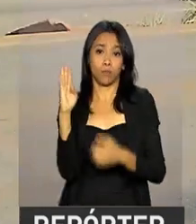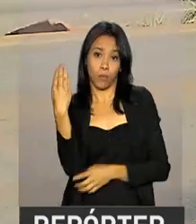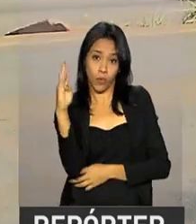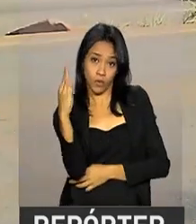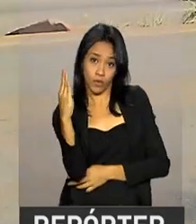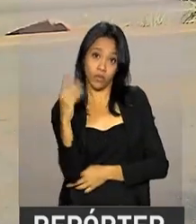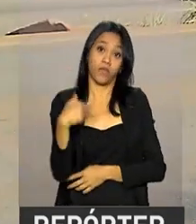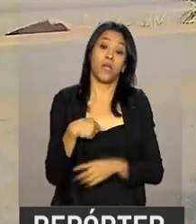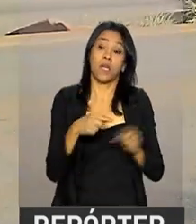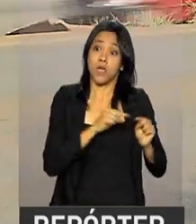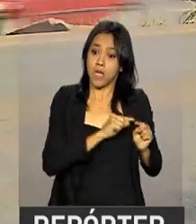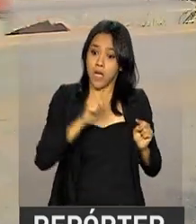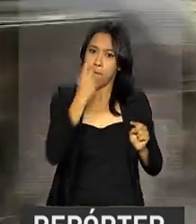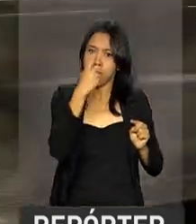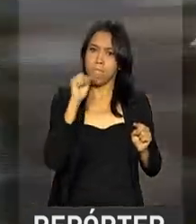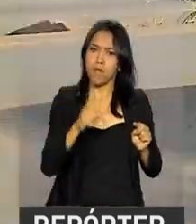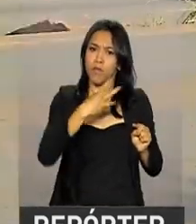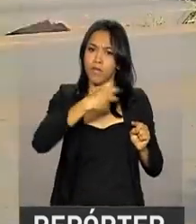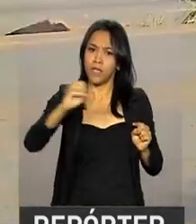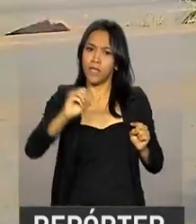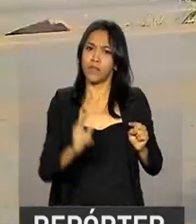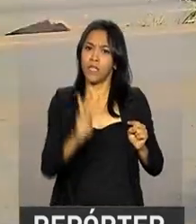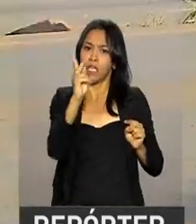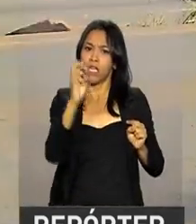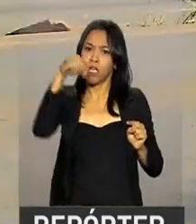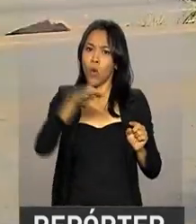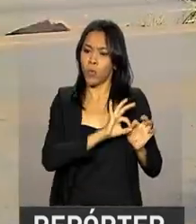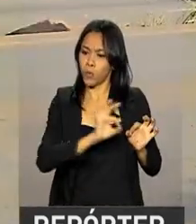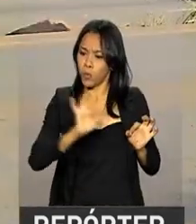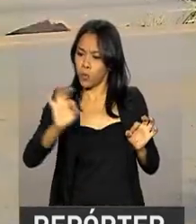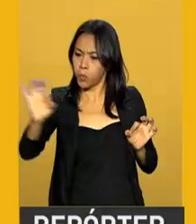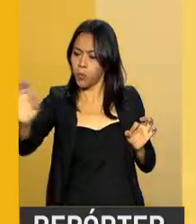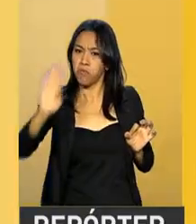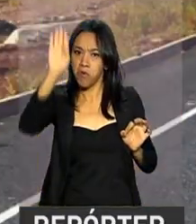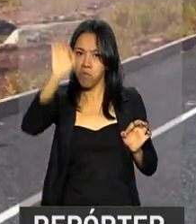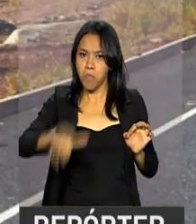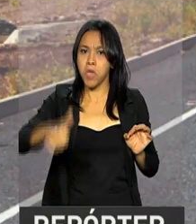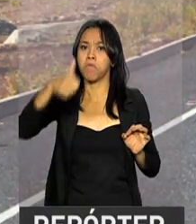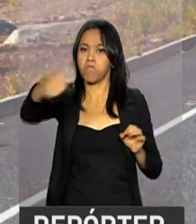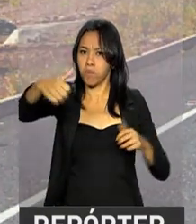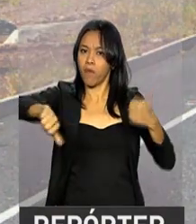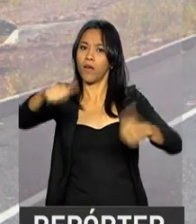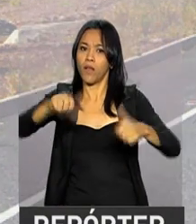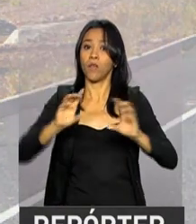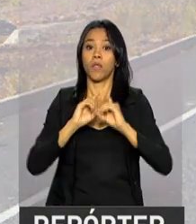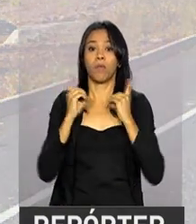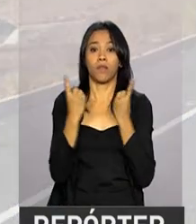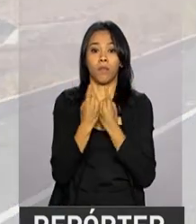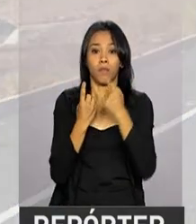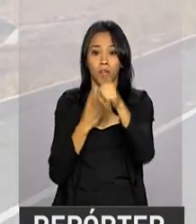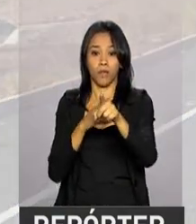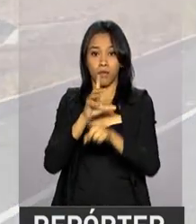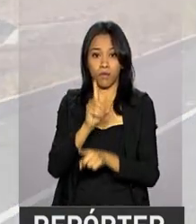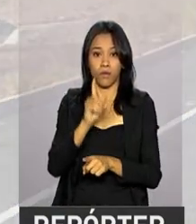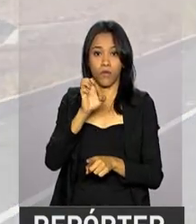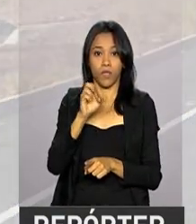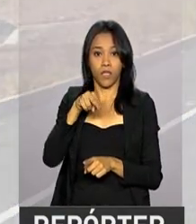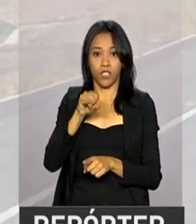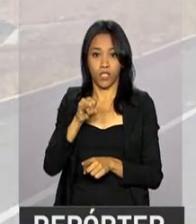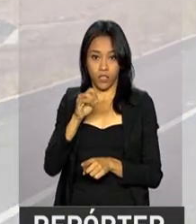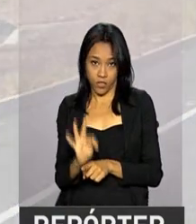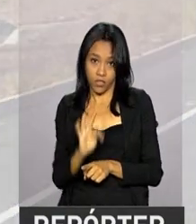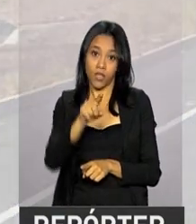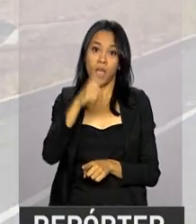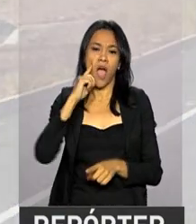1.300 quilômetros da 0 70 foi bem avaliada o denit avaliou mais de 52 mil quilômetros de